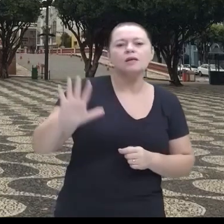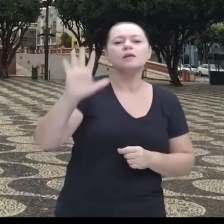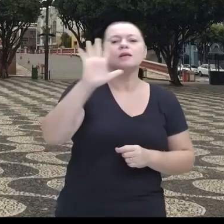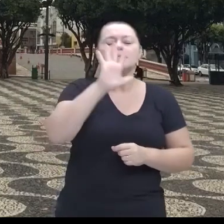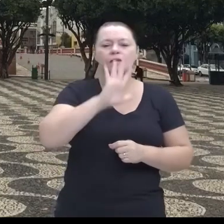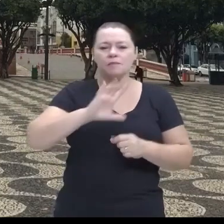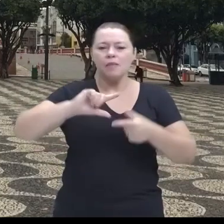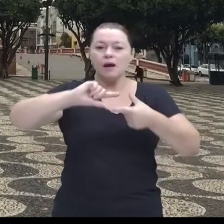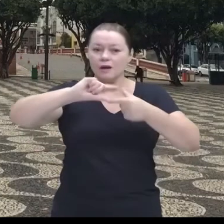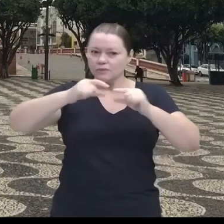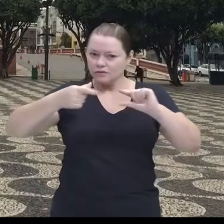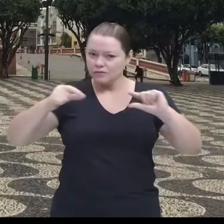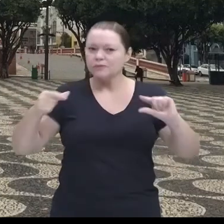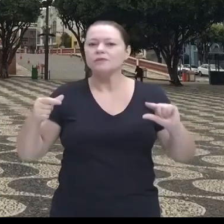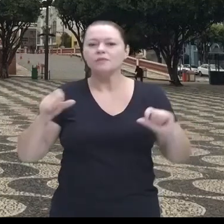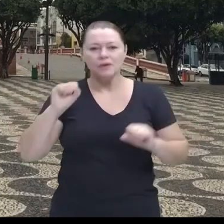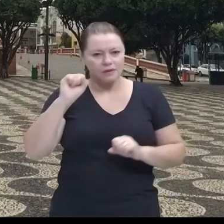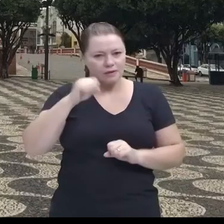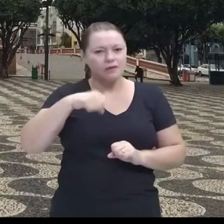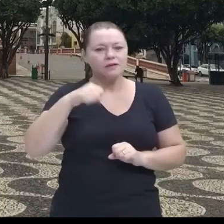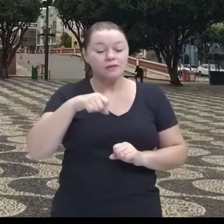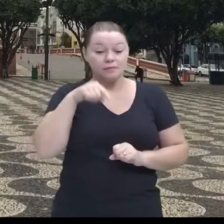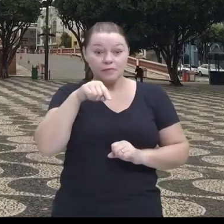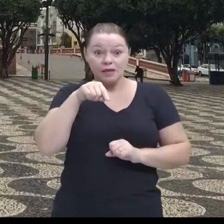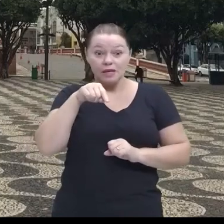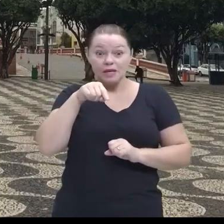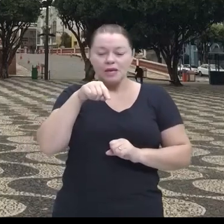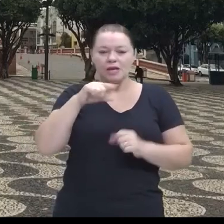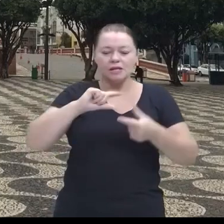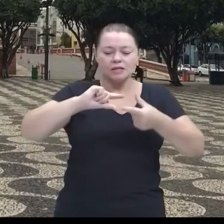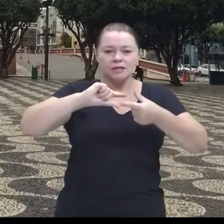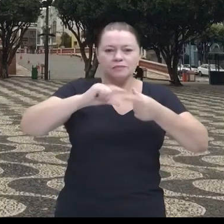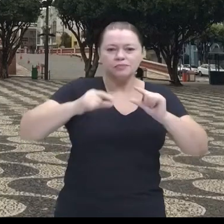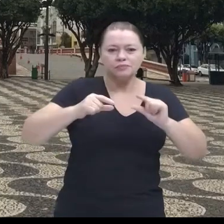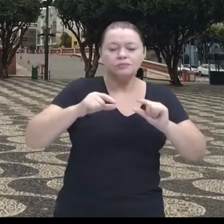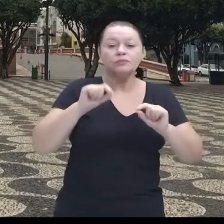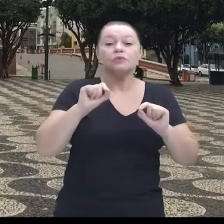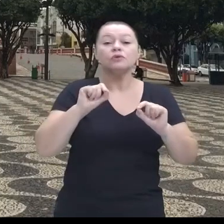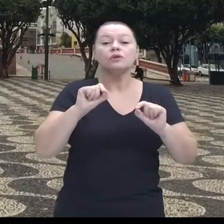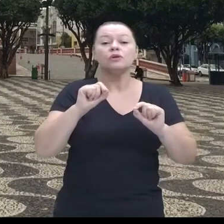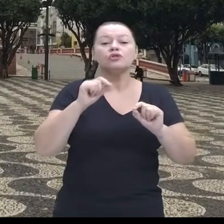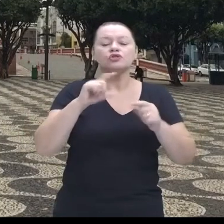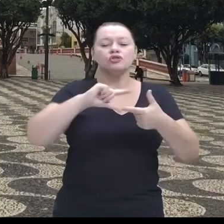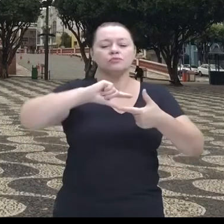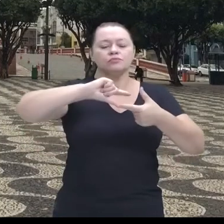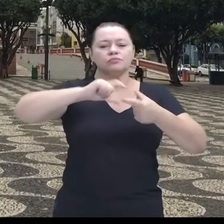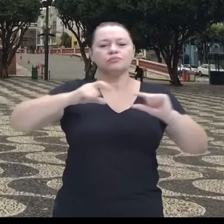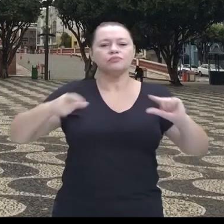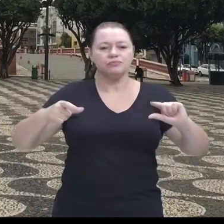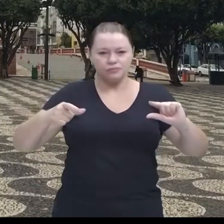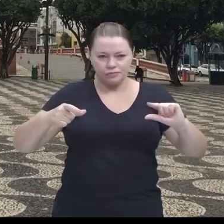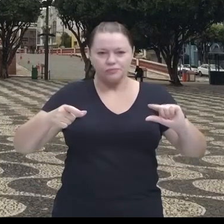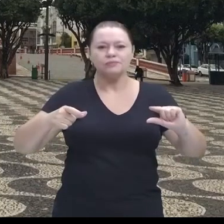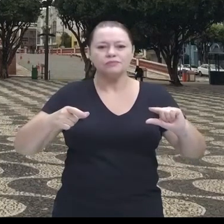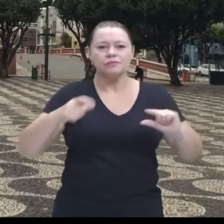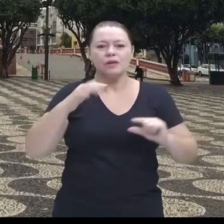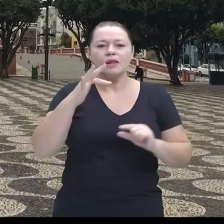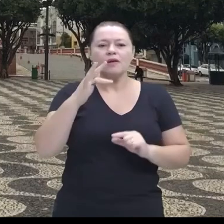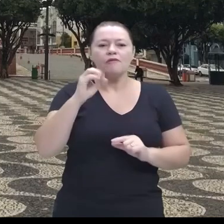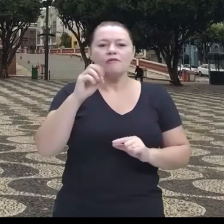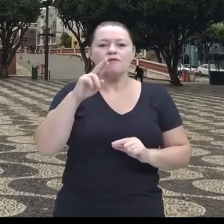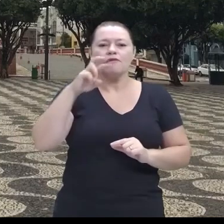esses formatos das coisas chamamos de formas geométricas. Vamos